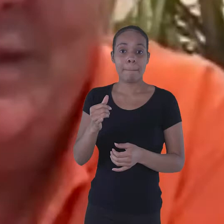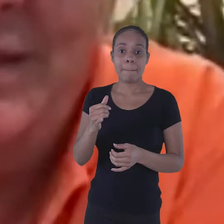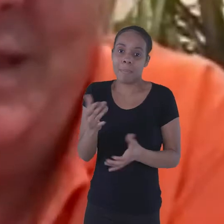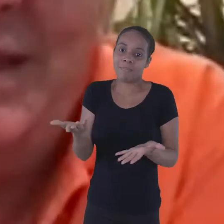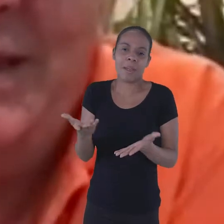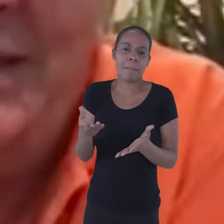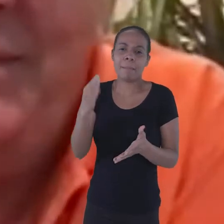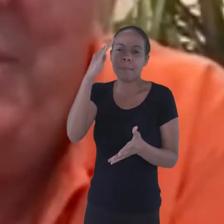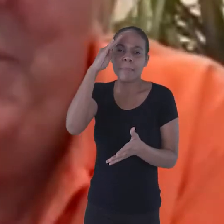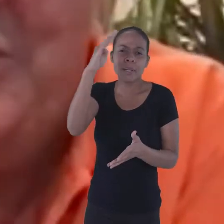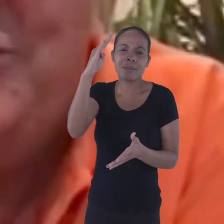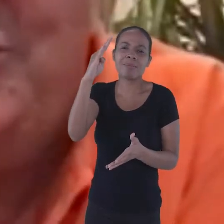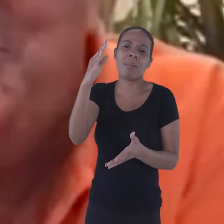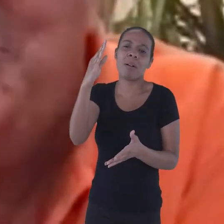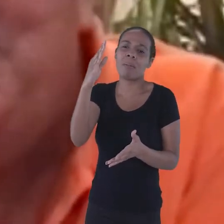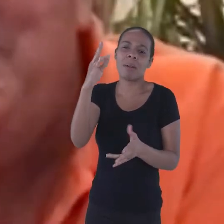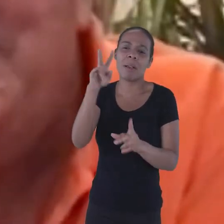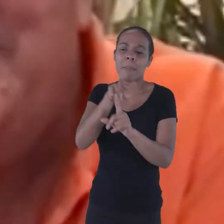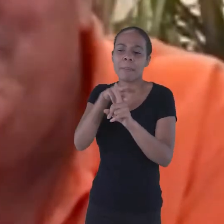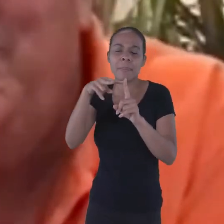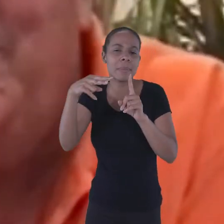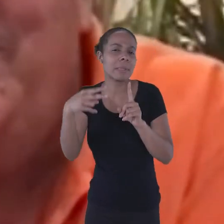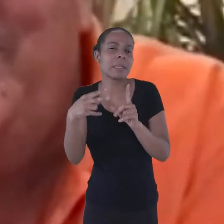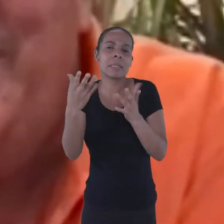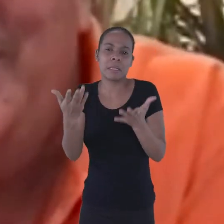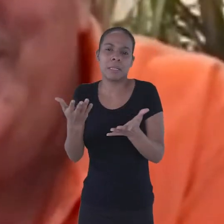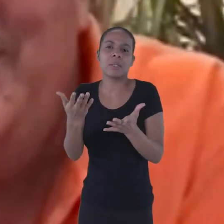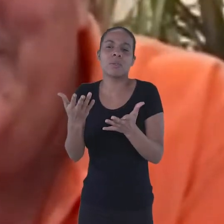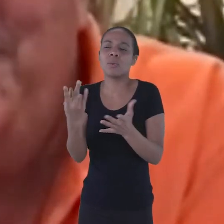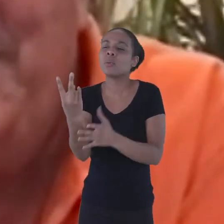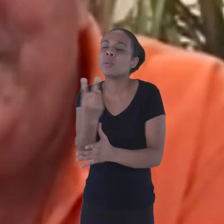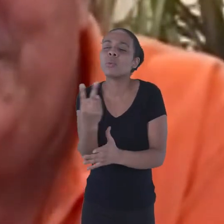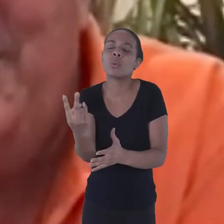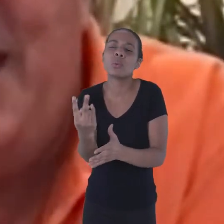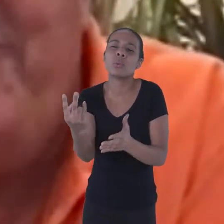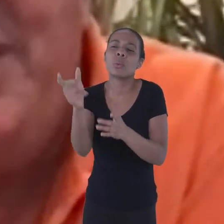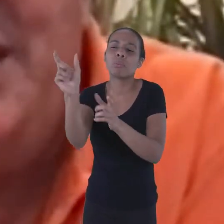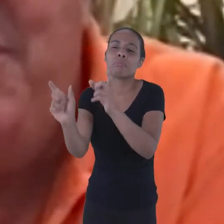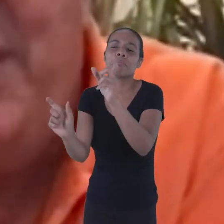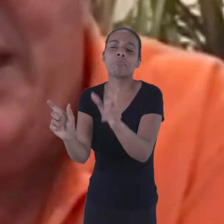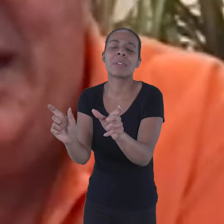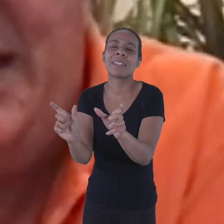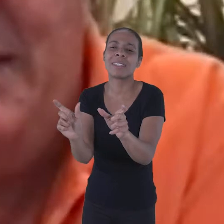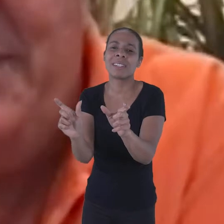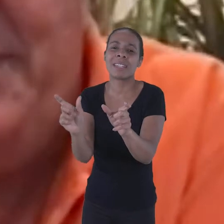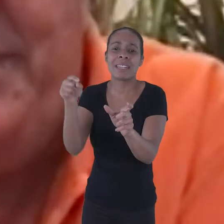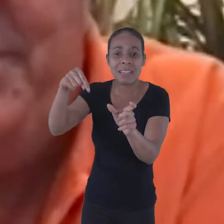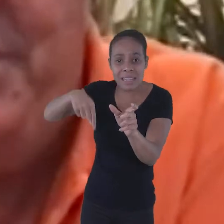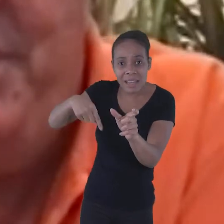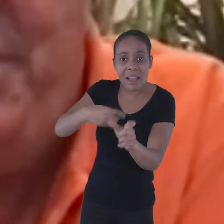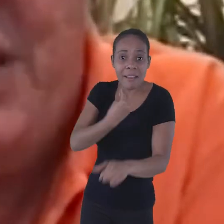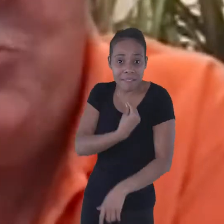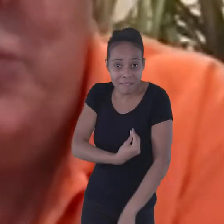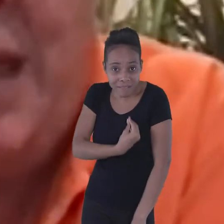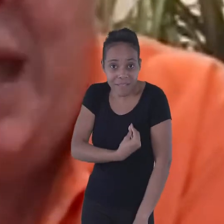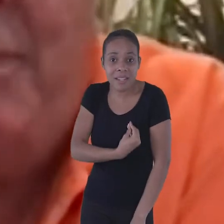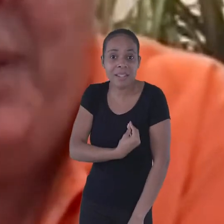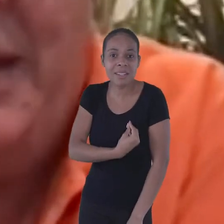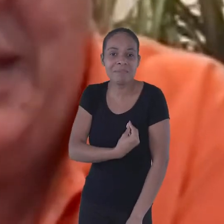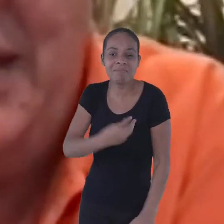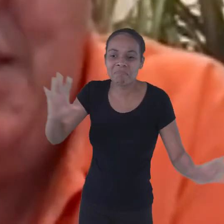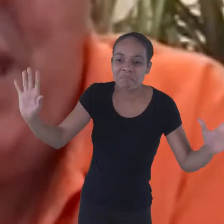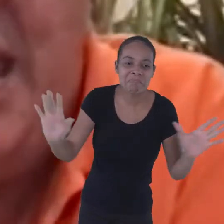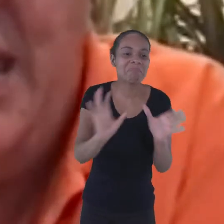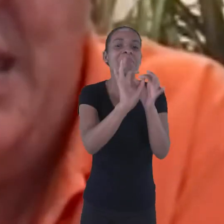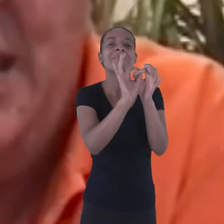afetividade, duas pessoas que estão na vida para juntar,